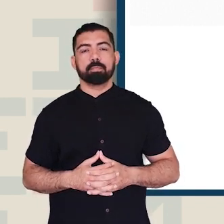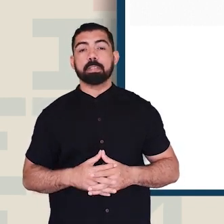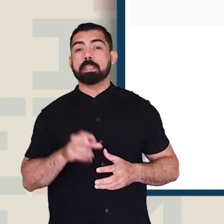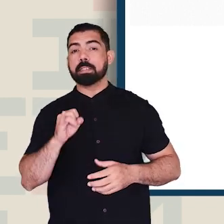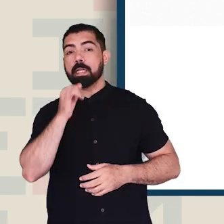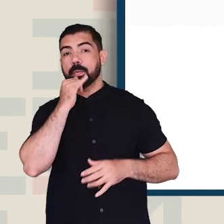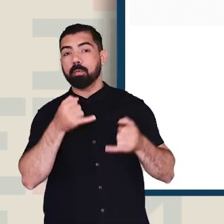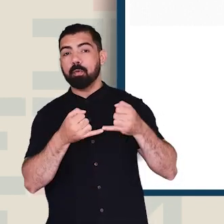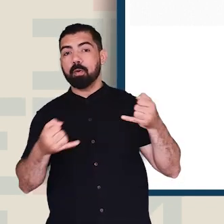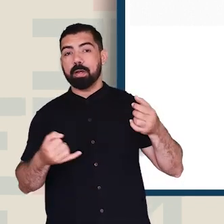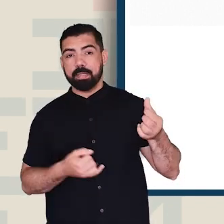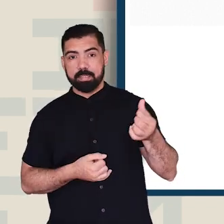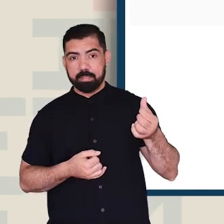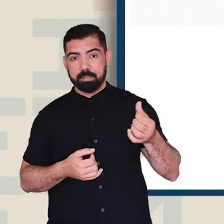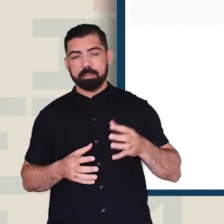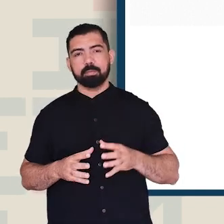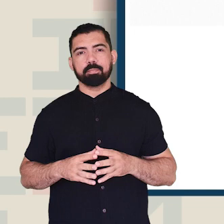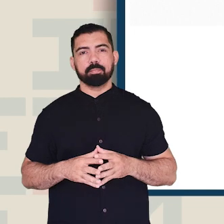Se eu for para a sexta.